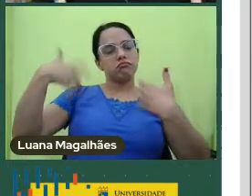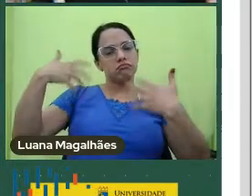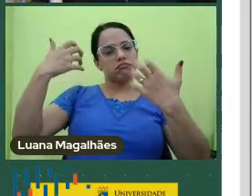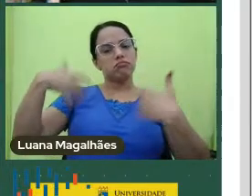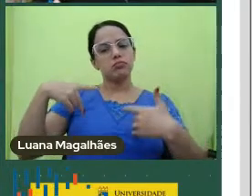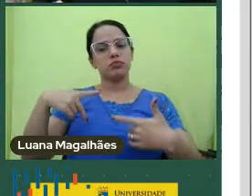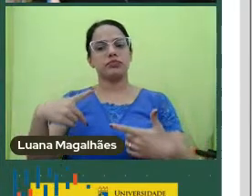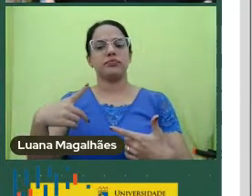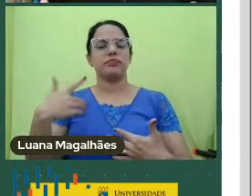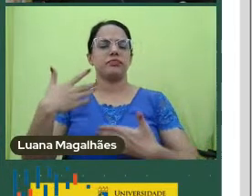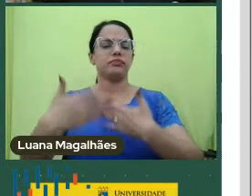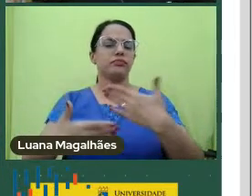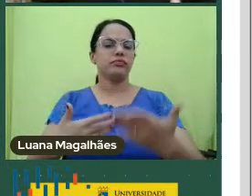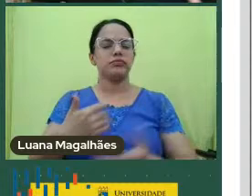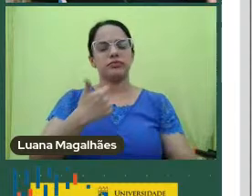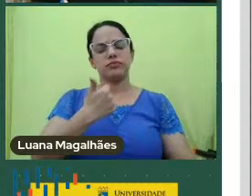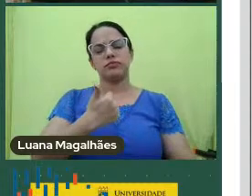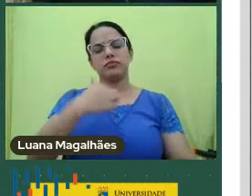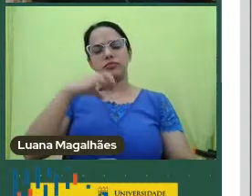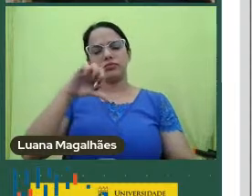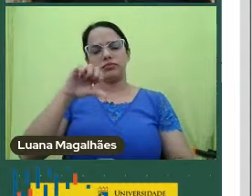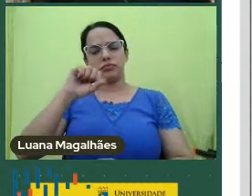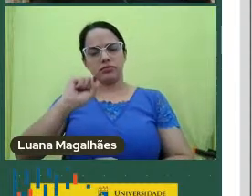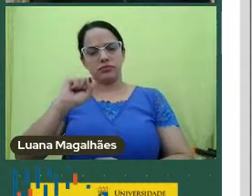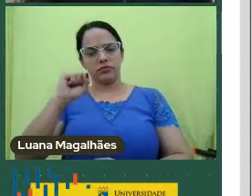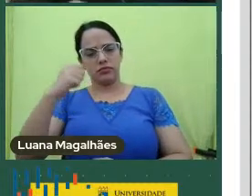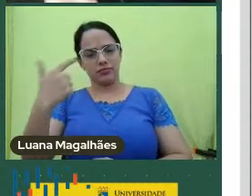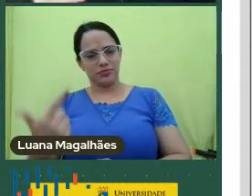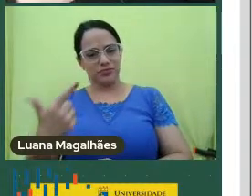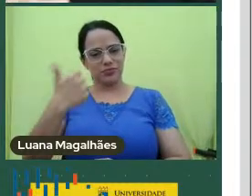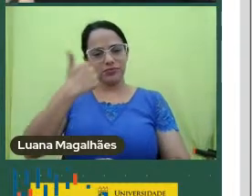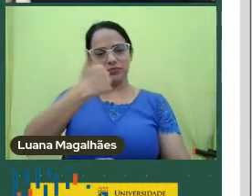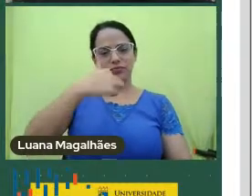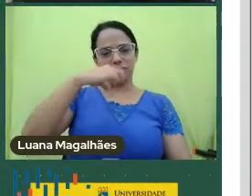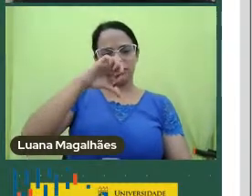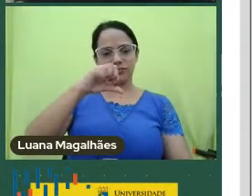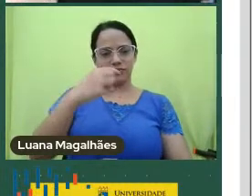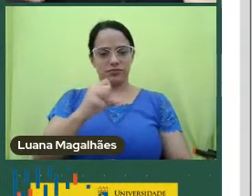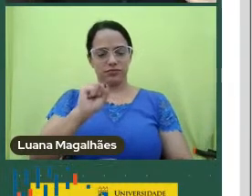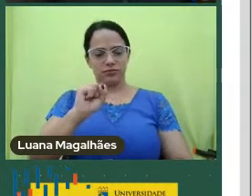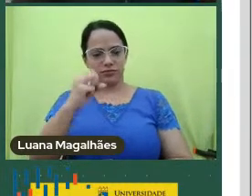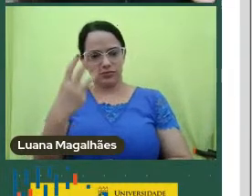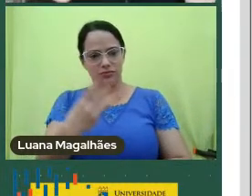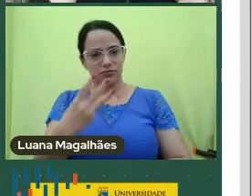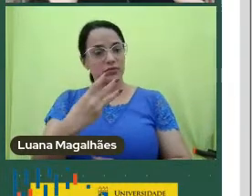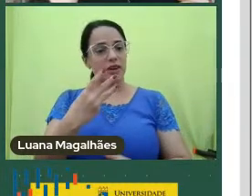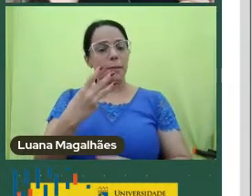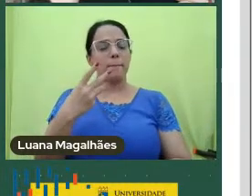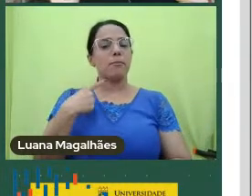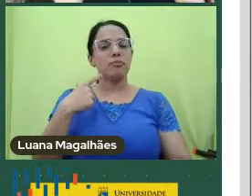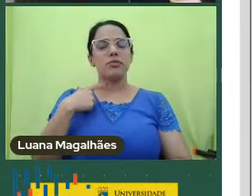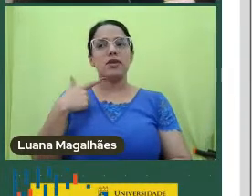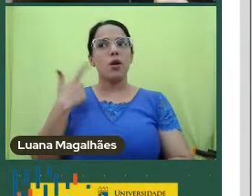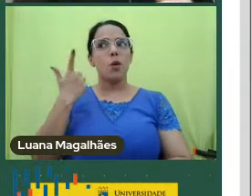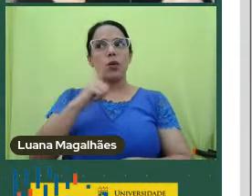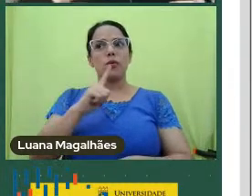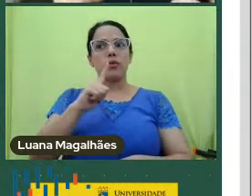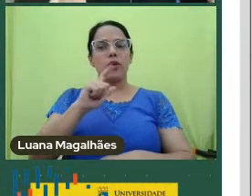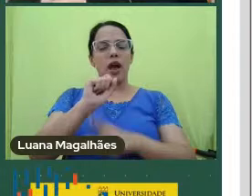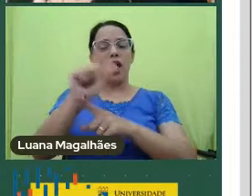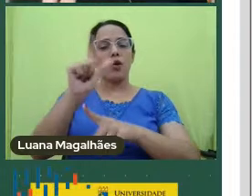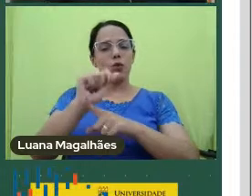né? 82, 83, as videolocadoras, foi um dos primeiros filmes que eu aluguei para ver o filme. Então, ou